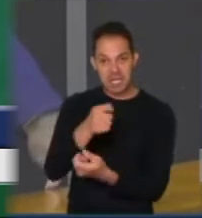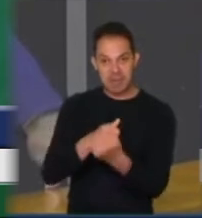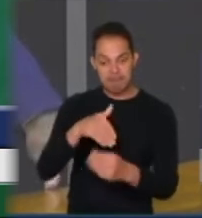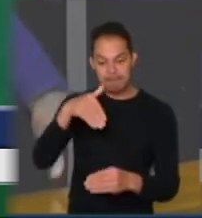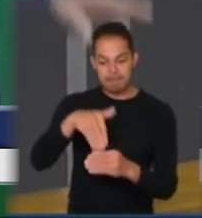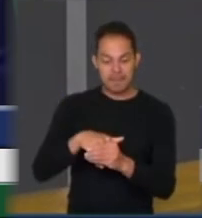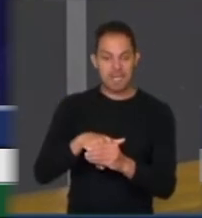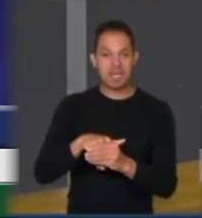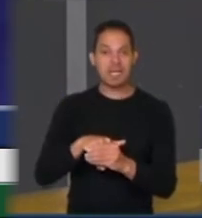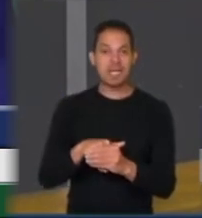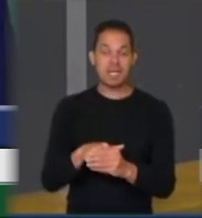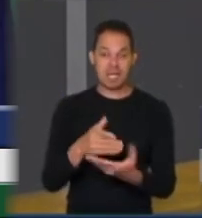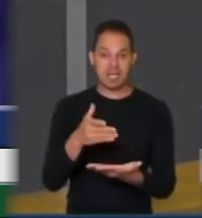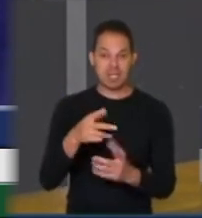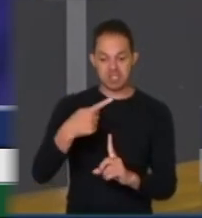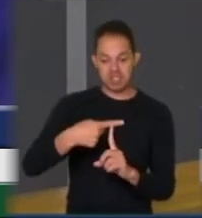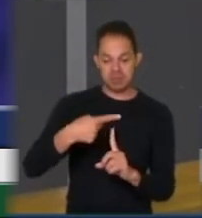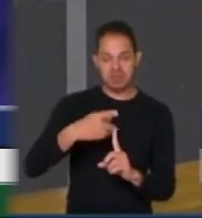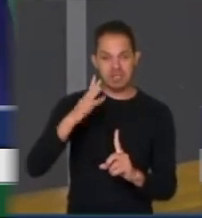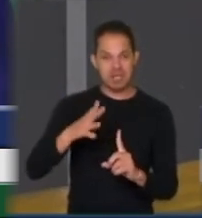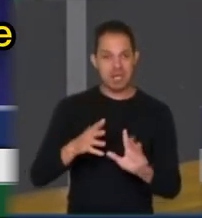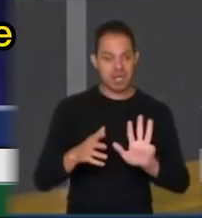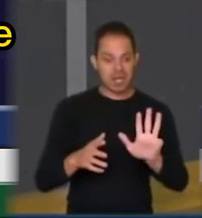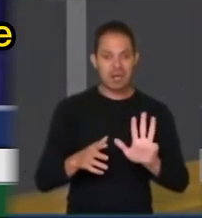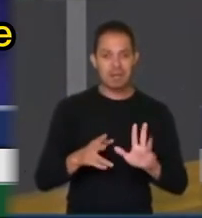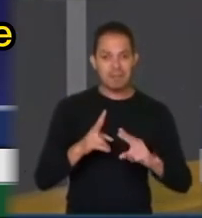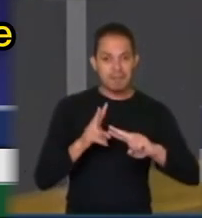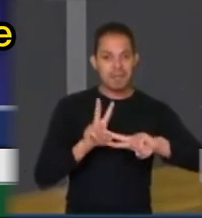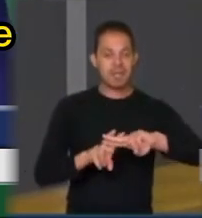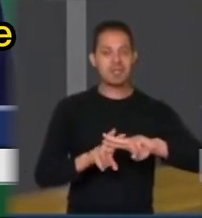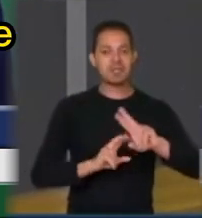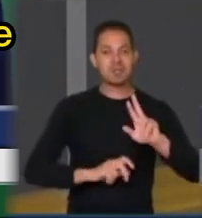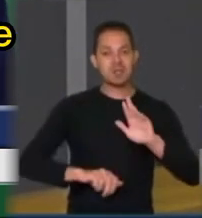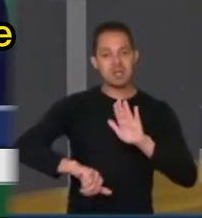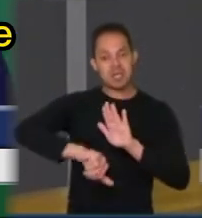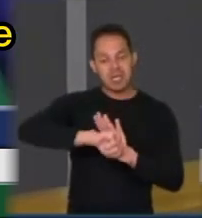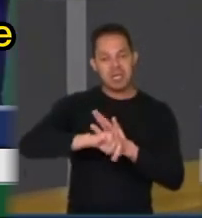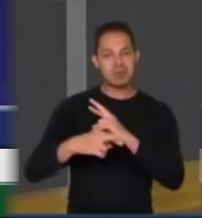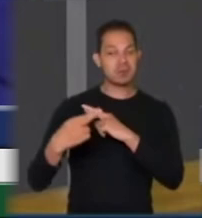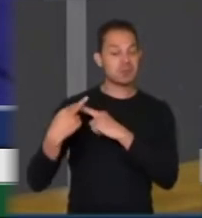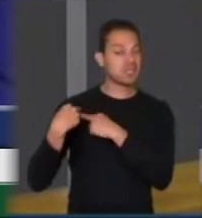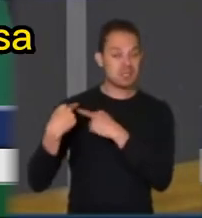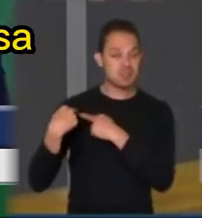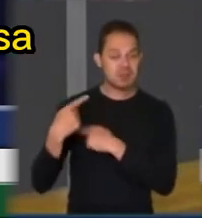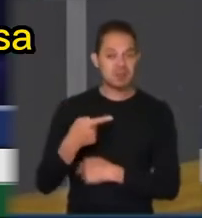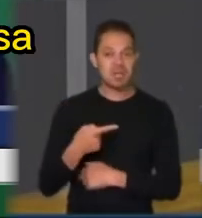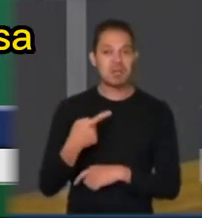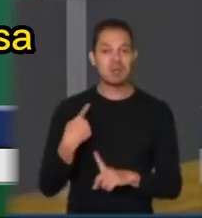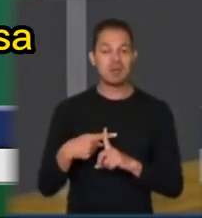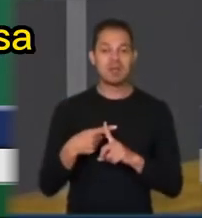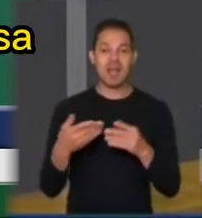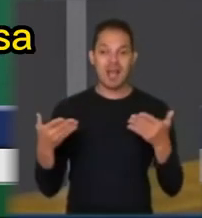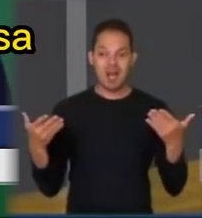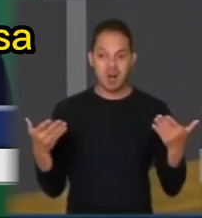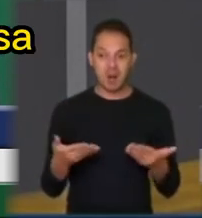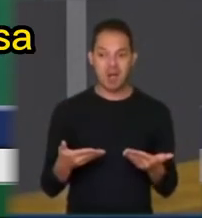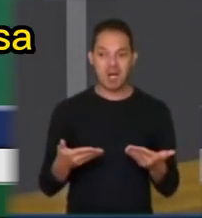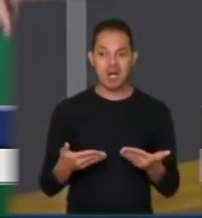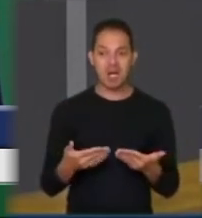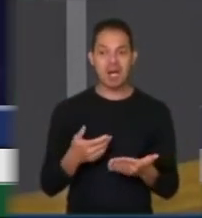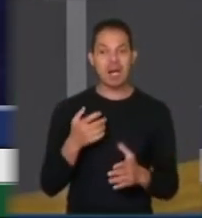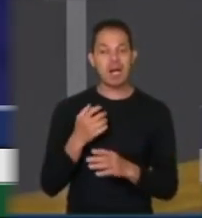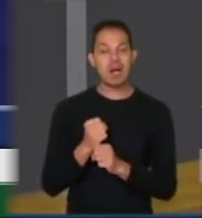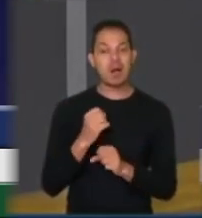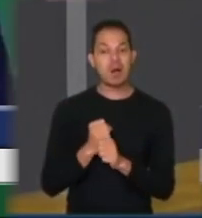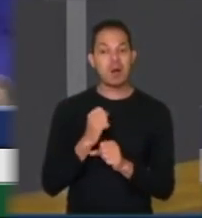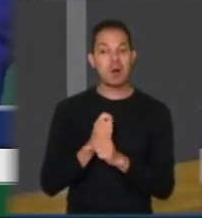eleitoral, ele tinha que estar preso e crime de responsabilidade empichado. Porque agora quem paga essa conta